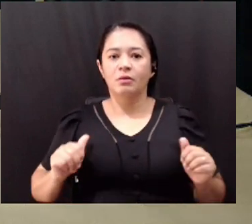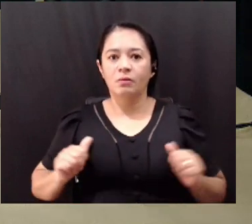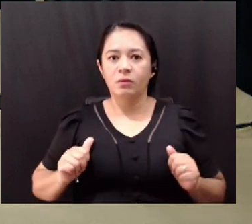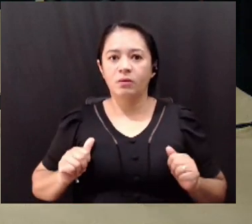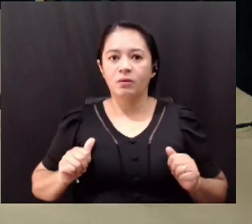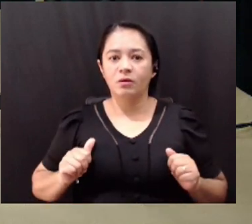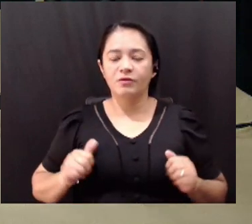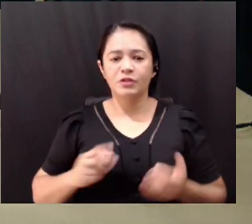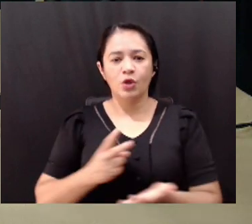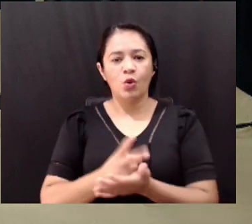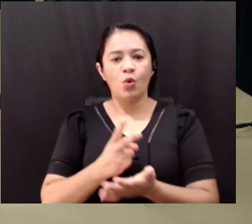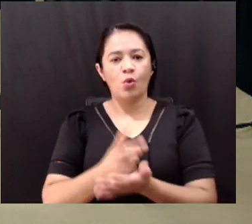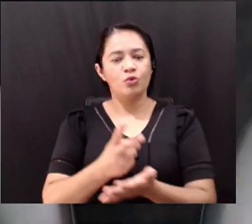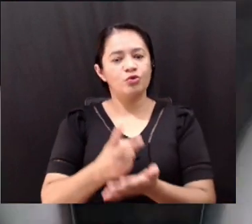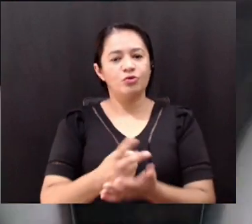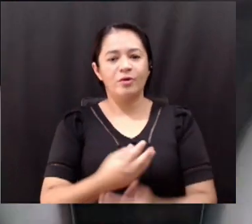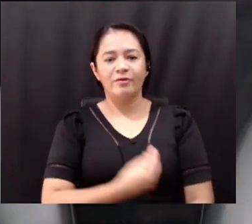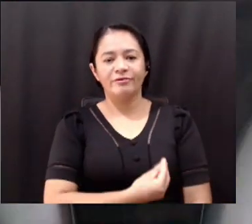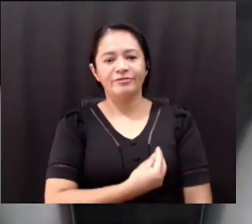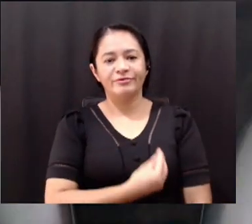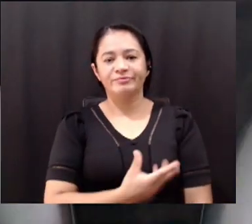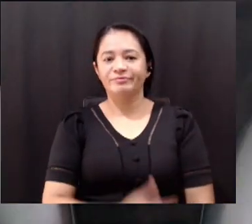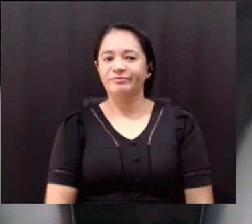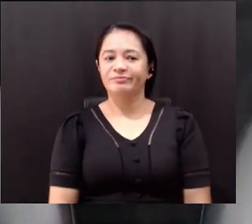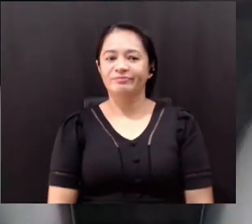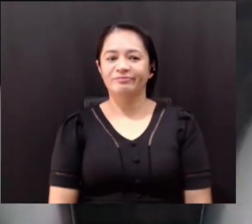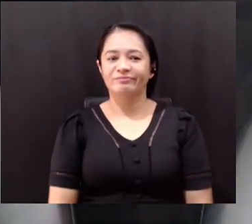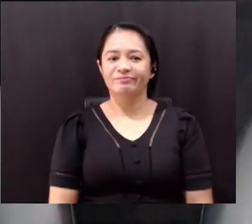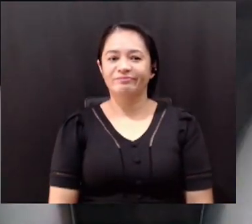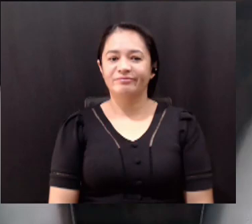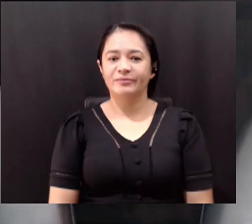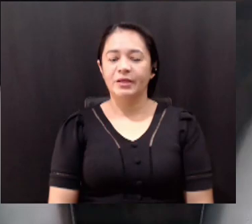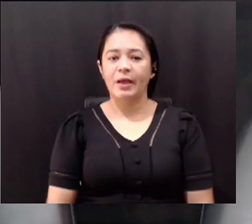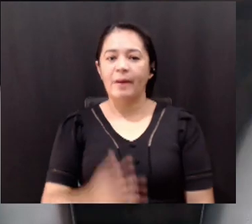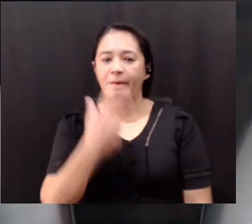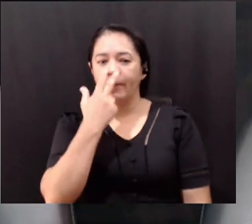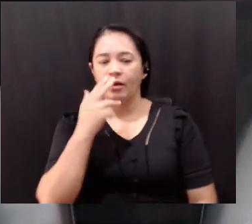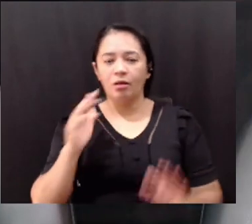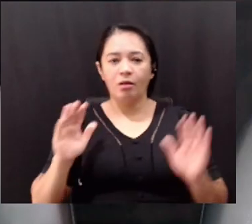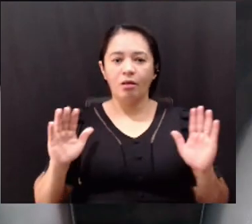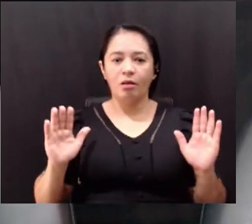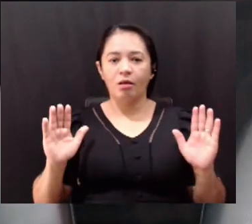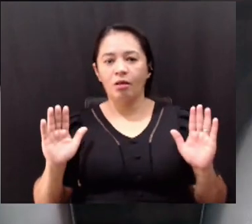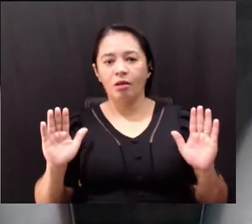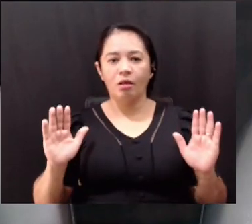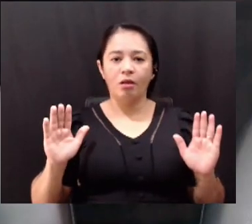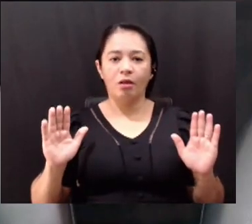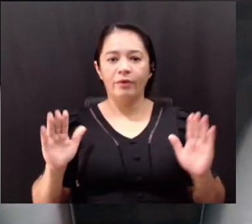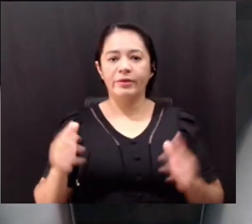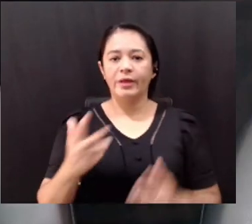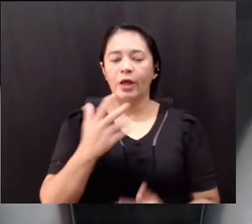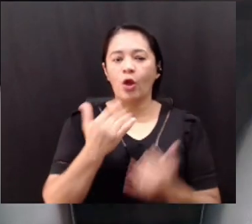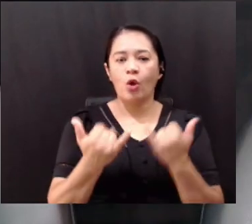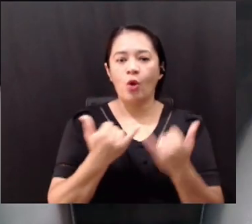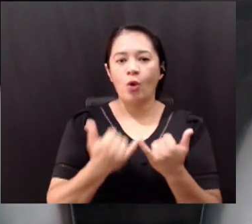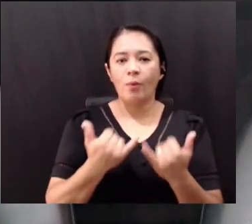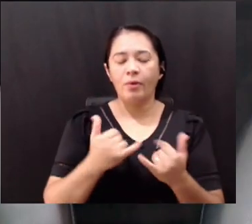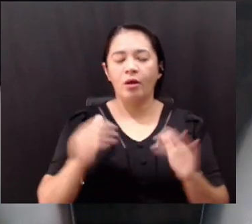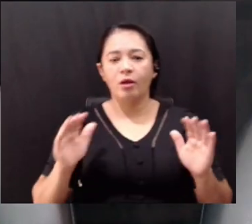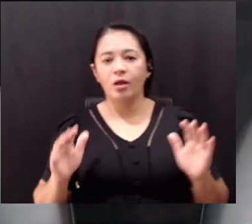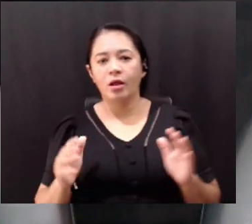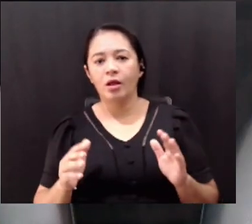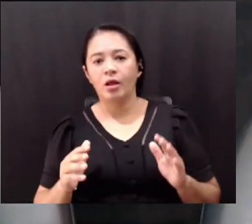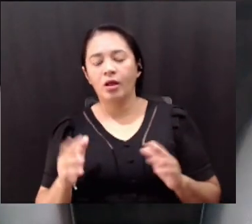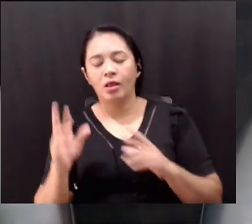sobrevivendo. Né? É meio zumbi, né? Você fica meio dormindo, meio acordado,